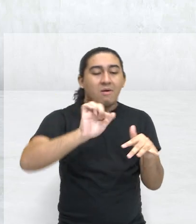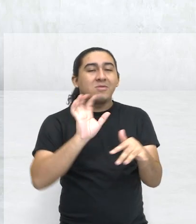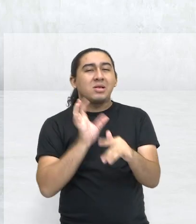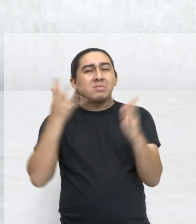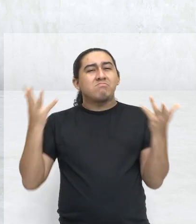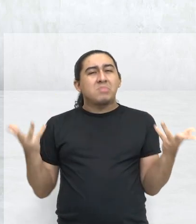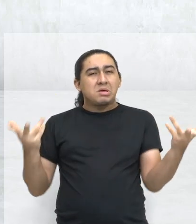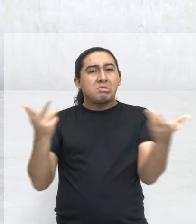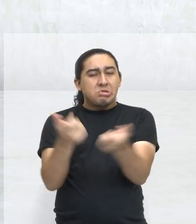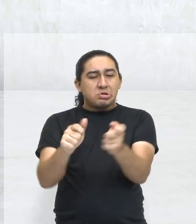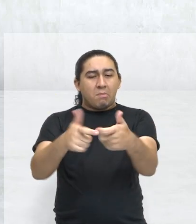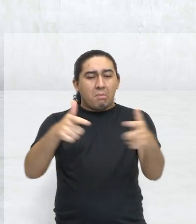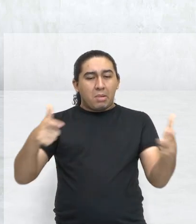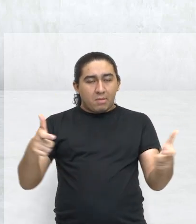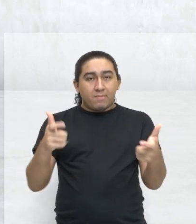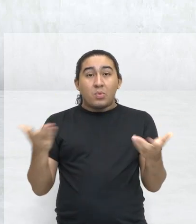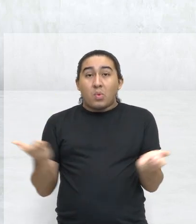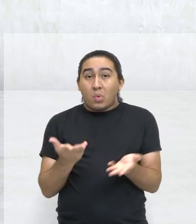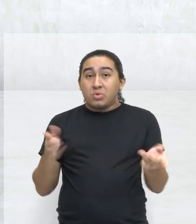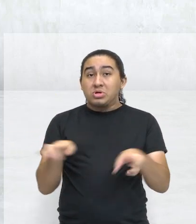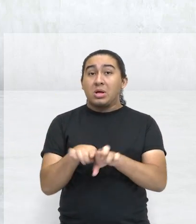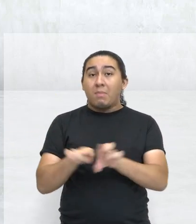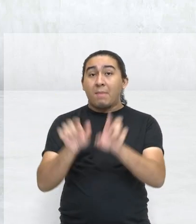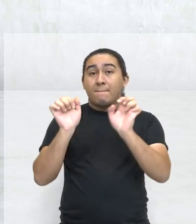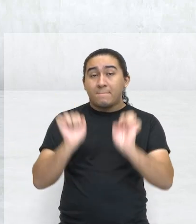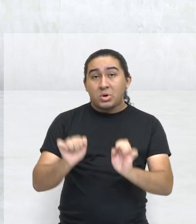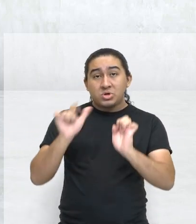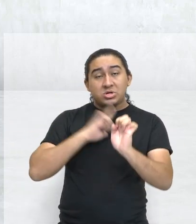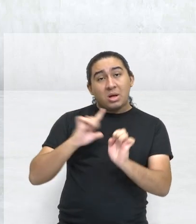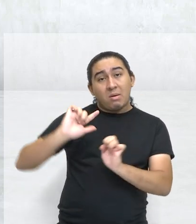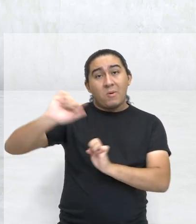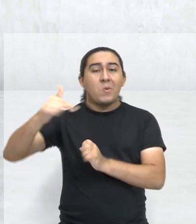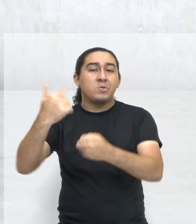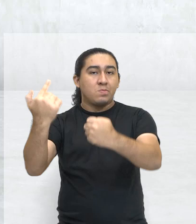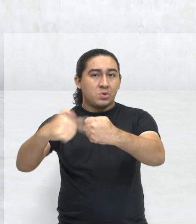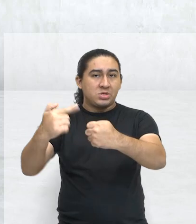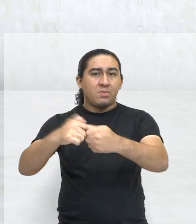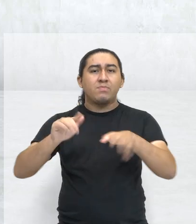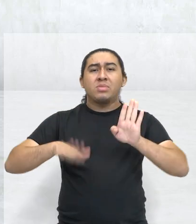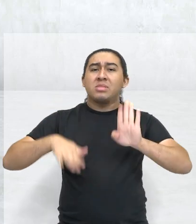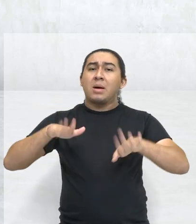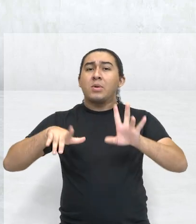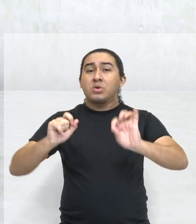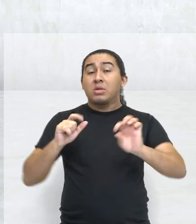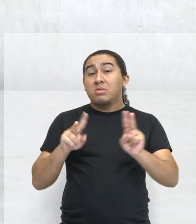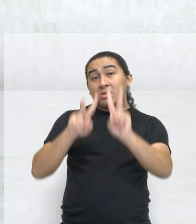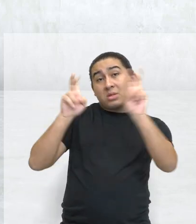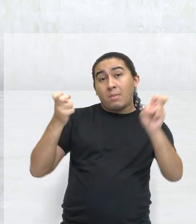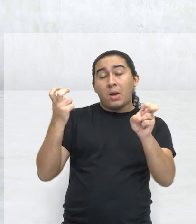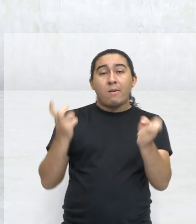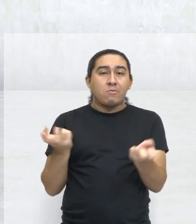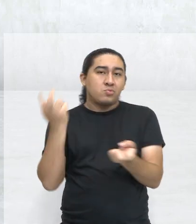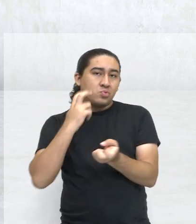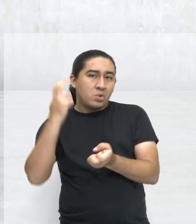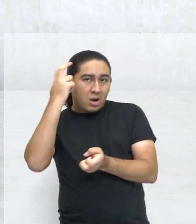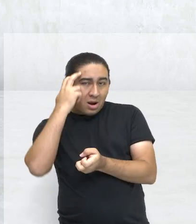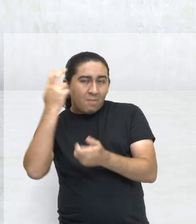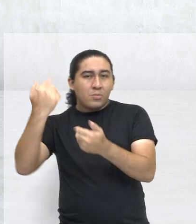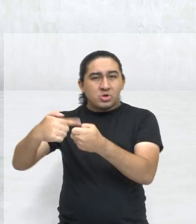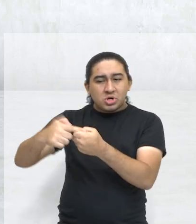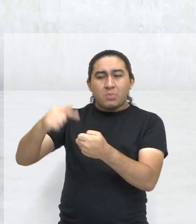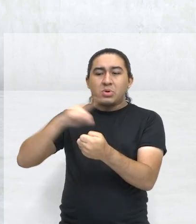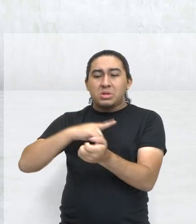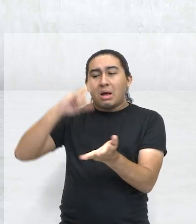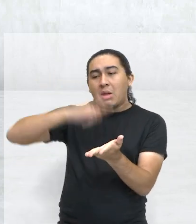de profissionais do Teatro Amazonas e criou o Festival de Ópera, que era espetáculo, vinha gente de fora que acontecia, é um